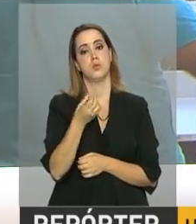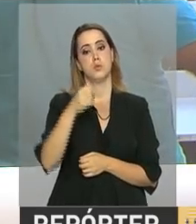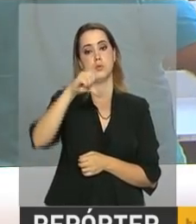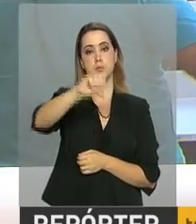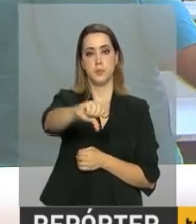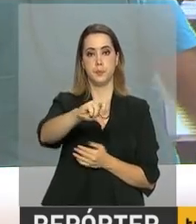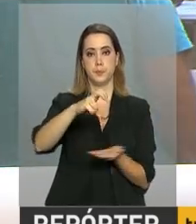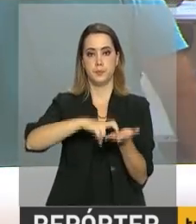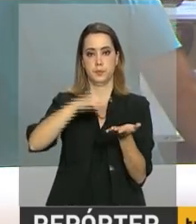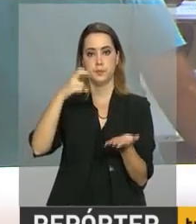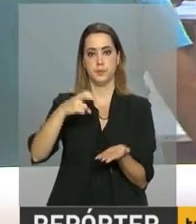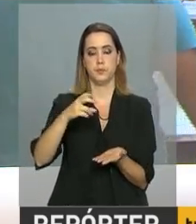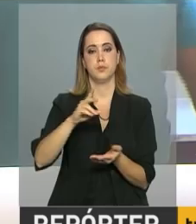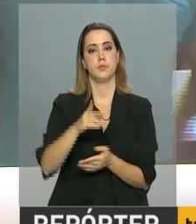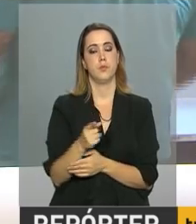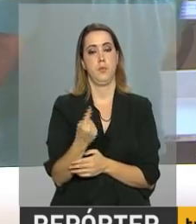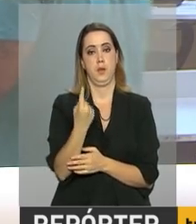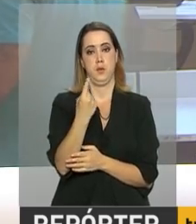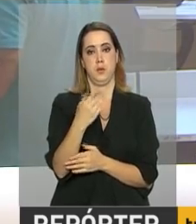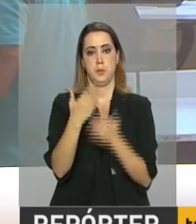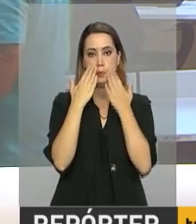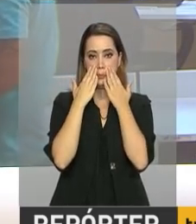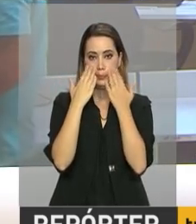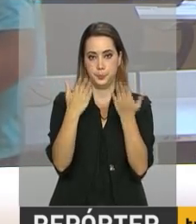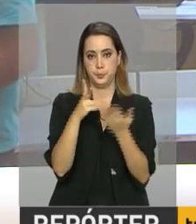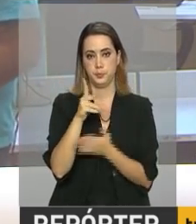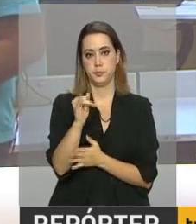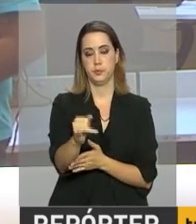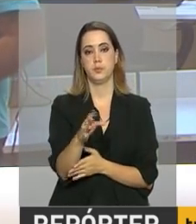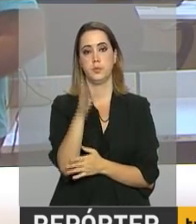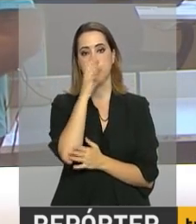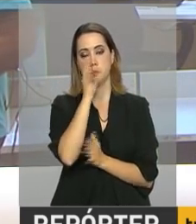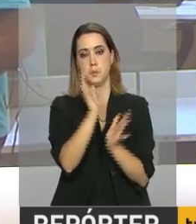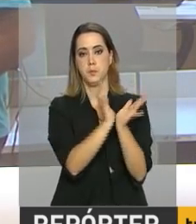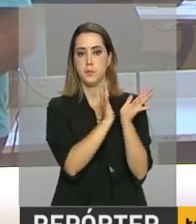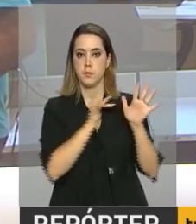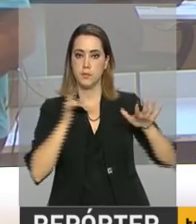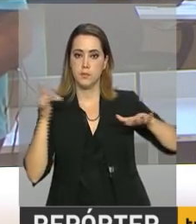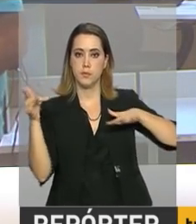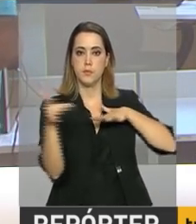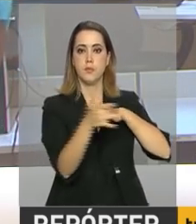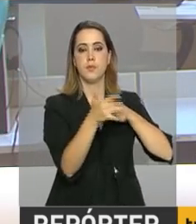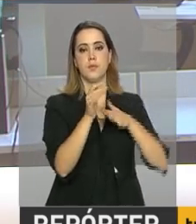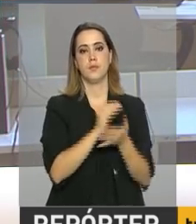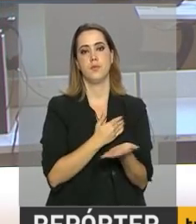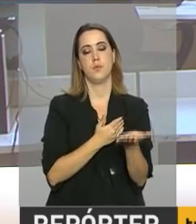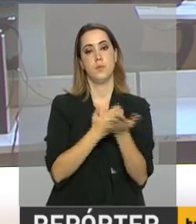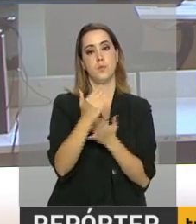amanhã às 9 da manhã, na nossa primeira edição do dia. Acompanhe as novidades também pelas nossas redes